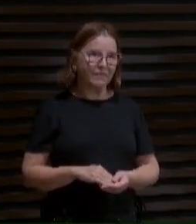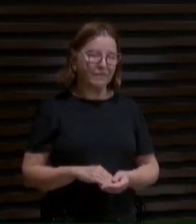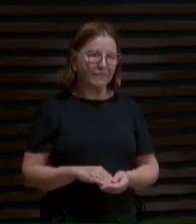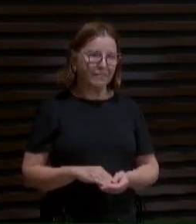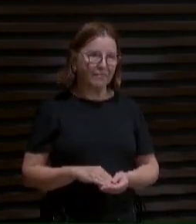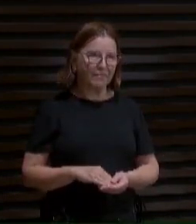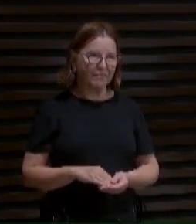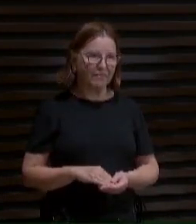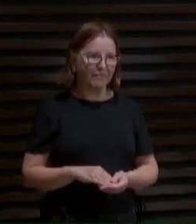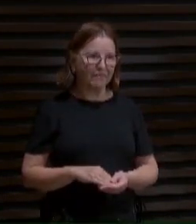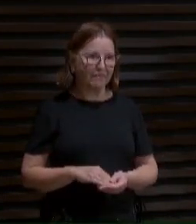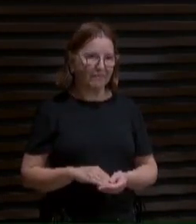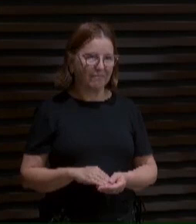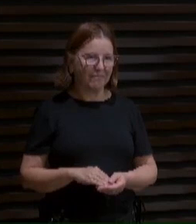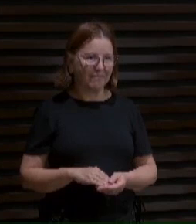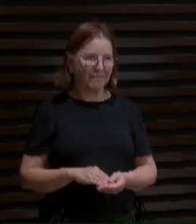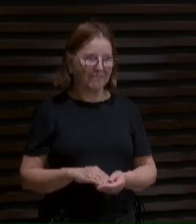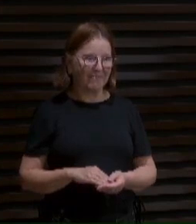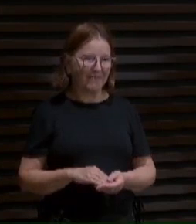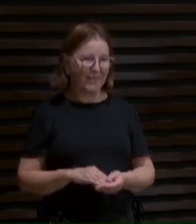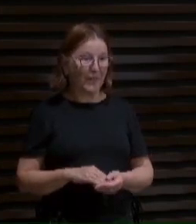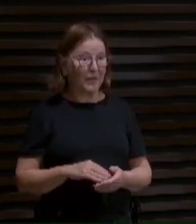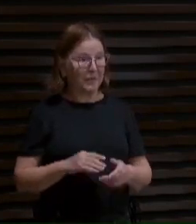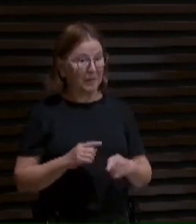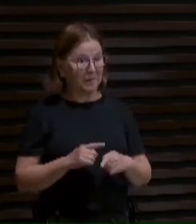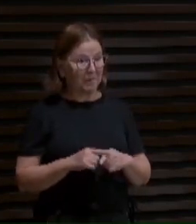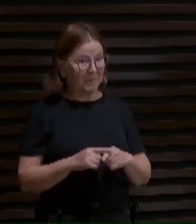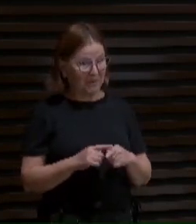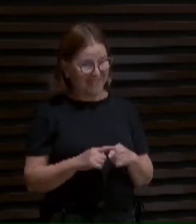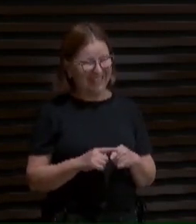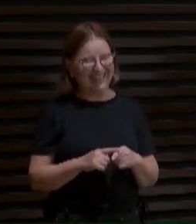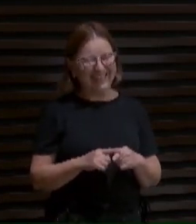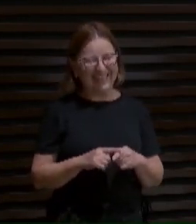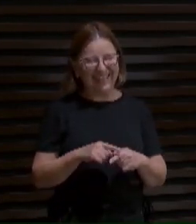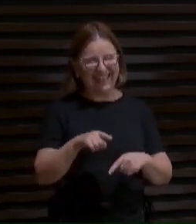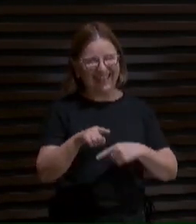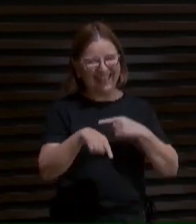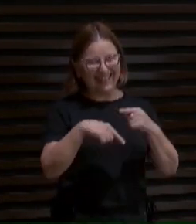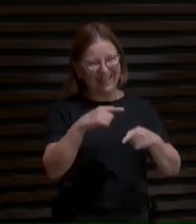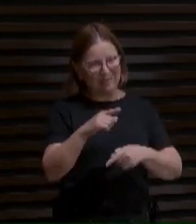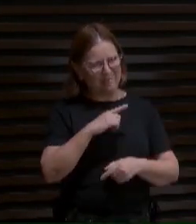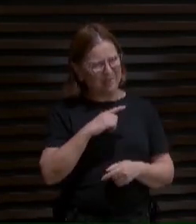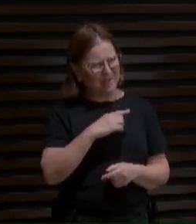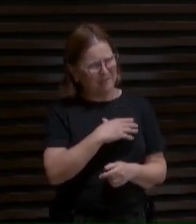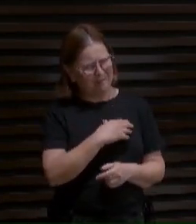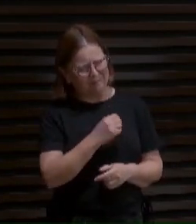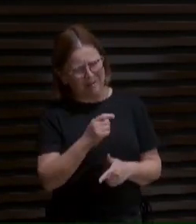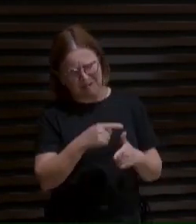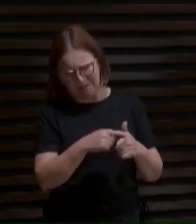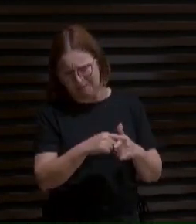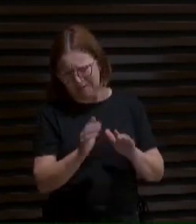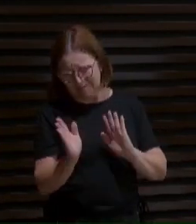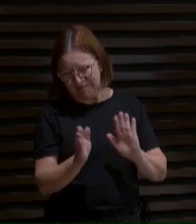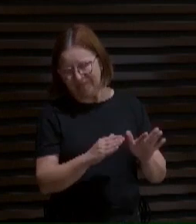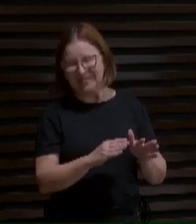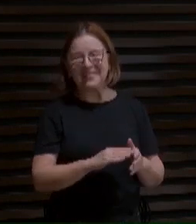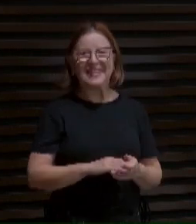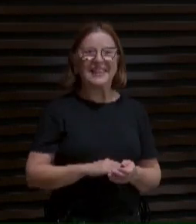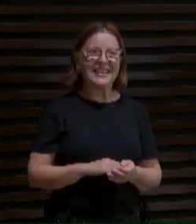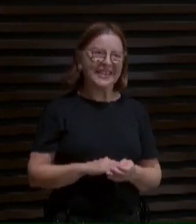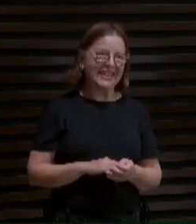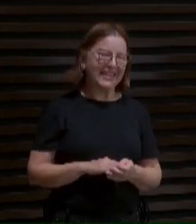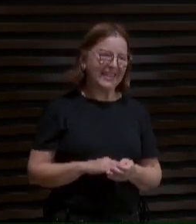senão ela vai dar a outra sujeira aqui nos meus trocadilhos. Então vamos deixar ela de lado.